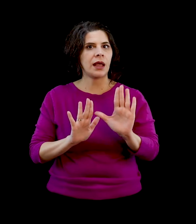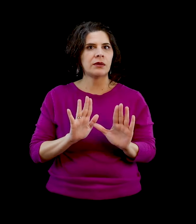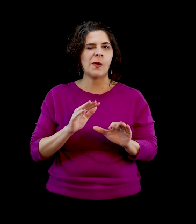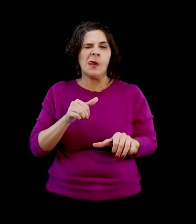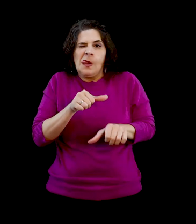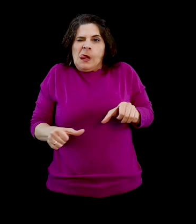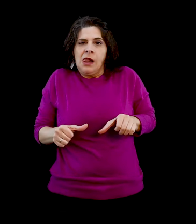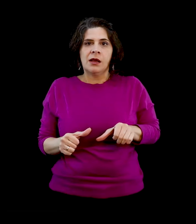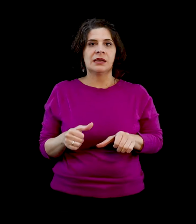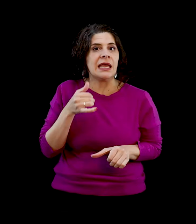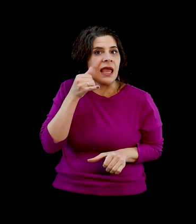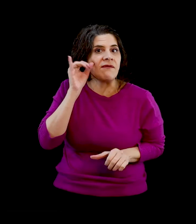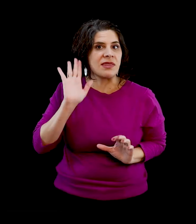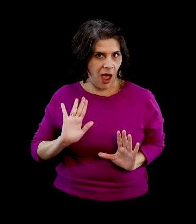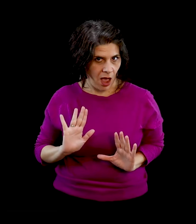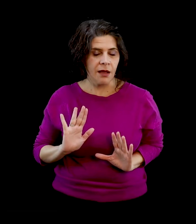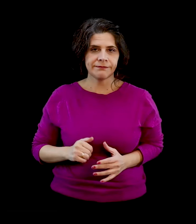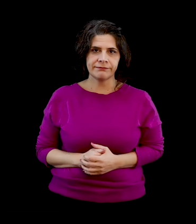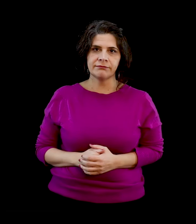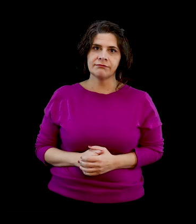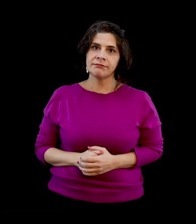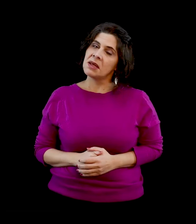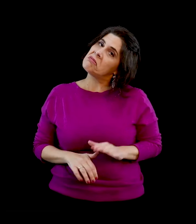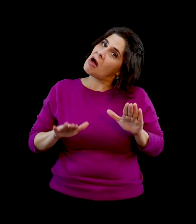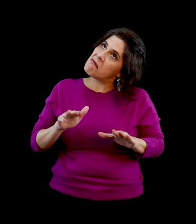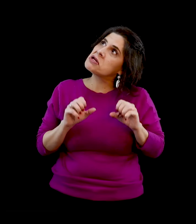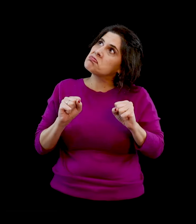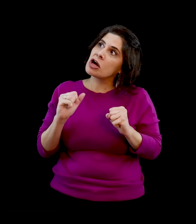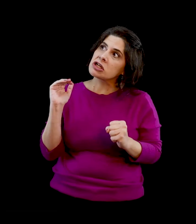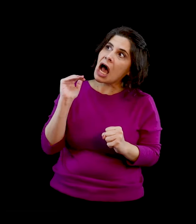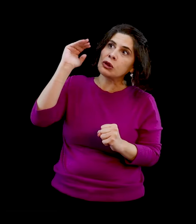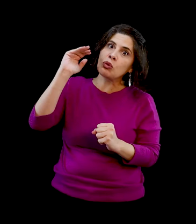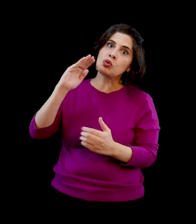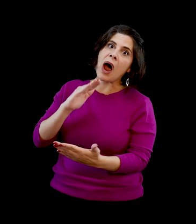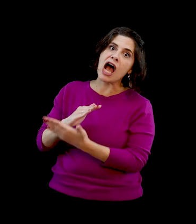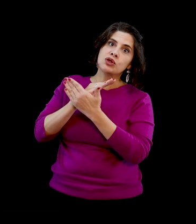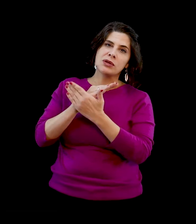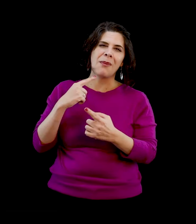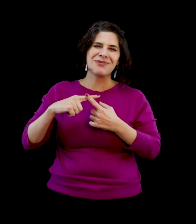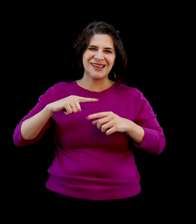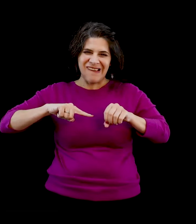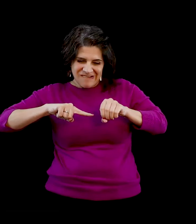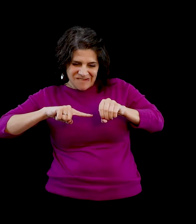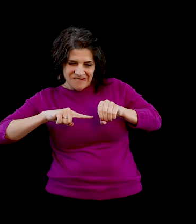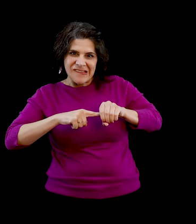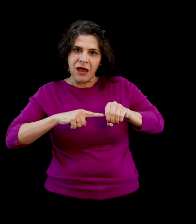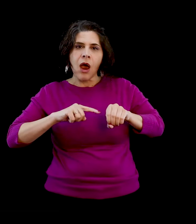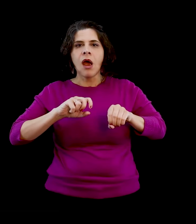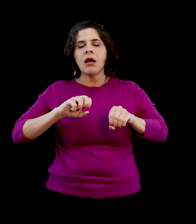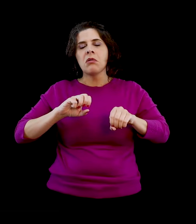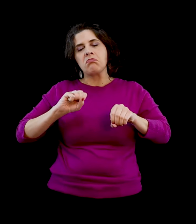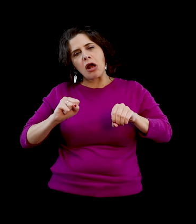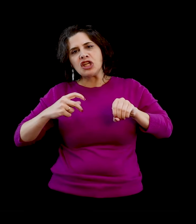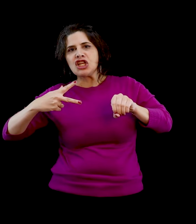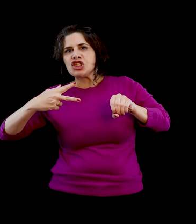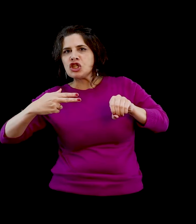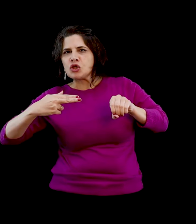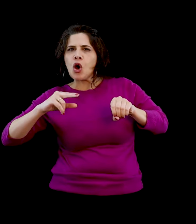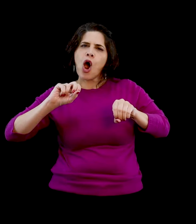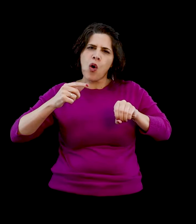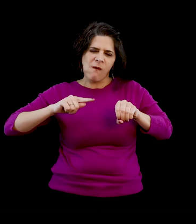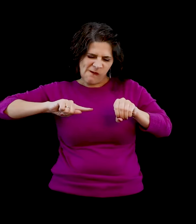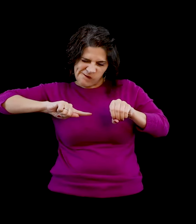cuidado para não se machucar. Talvez valha a pena pedir ajuda de um adulto para furar a rolha um pouco antes com uma tesoura